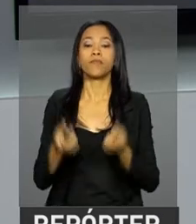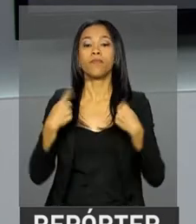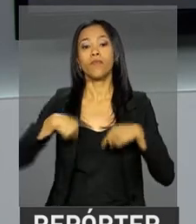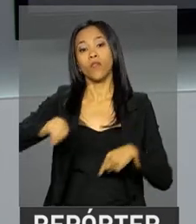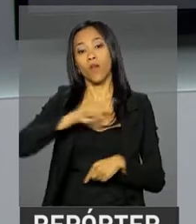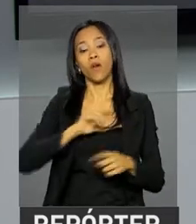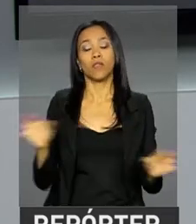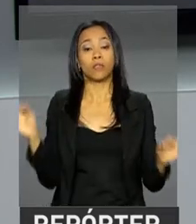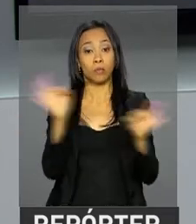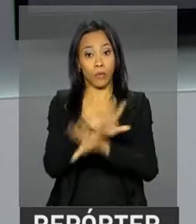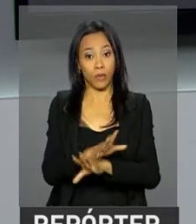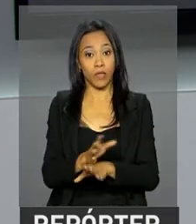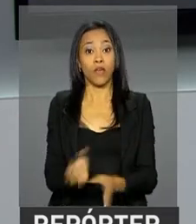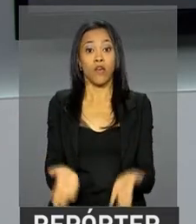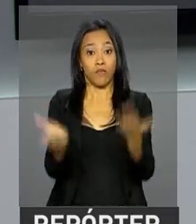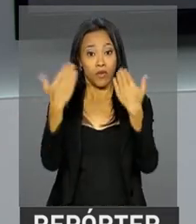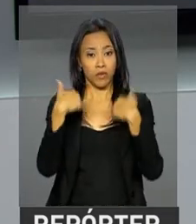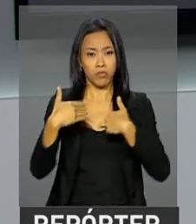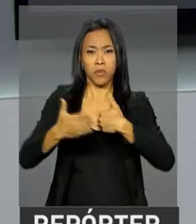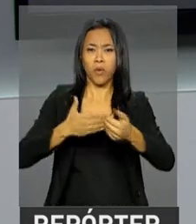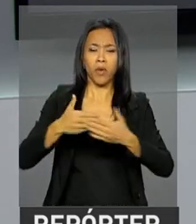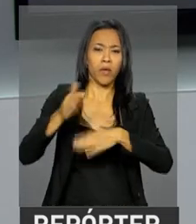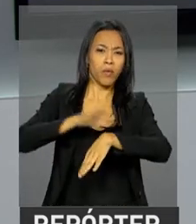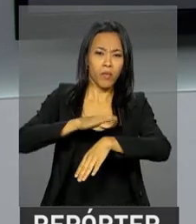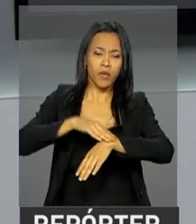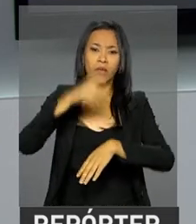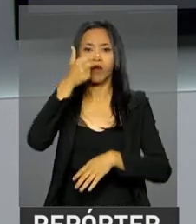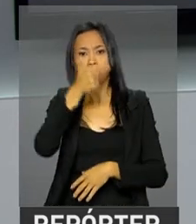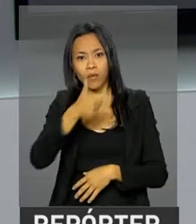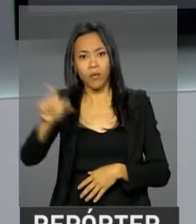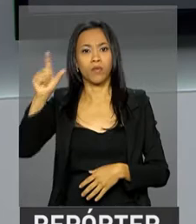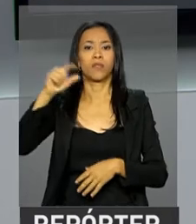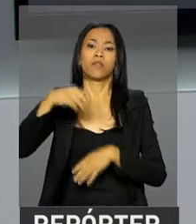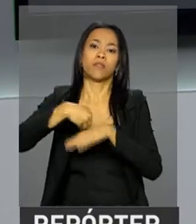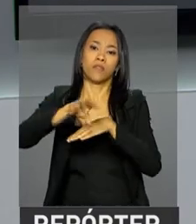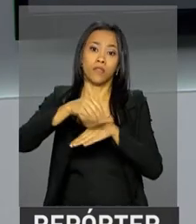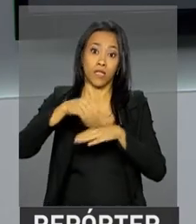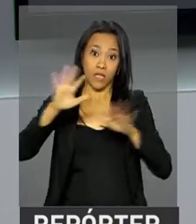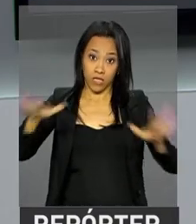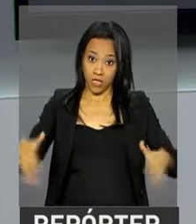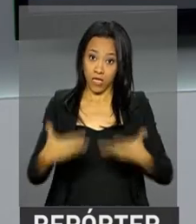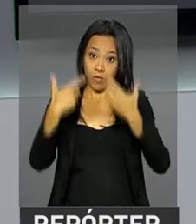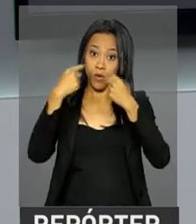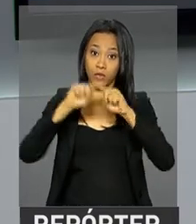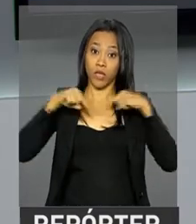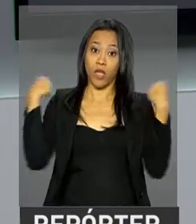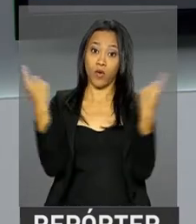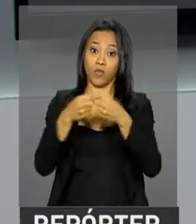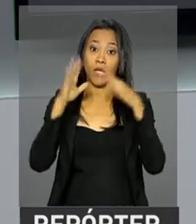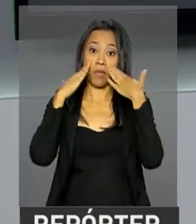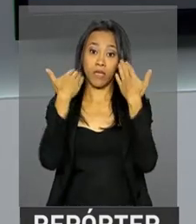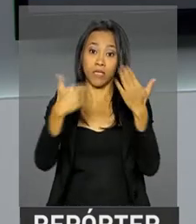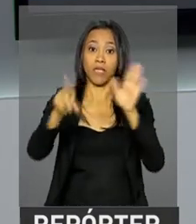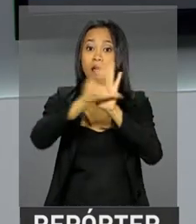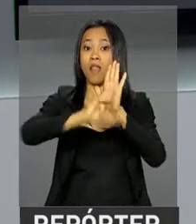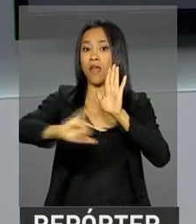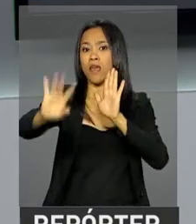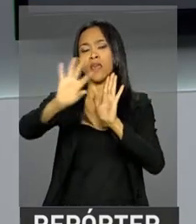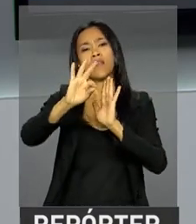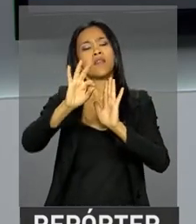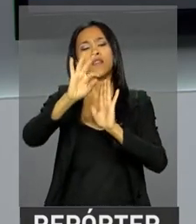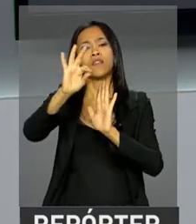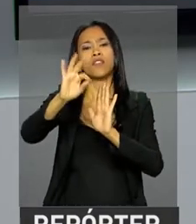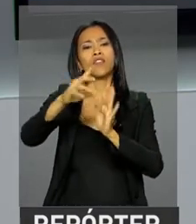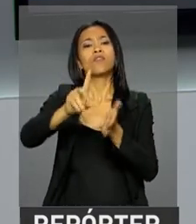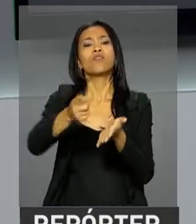repórter NBR fica por aqui. Voltamos a qualquer momento com a transmissão ao vivo da cerimônia de sanção da lei que regulamenta a